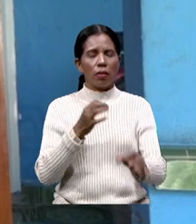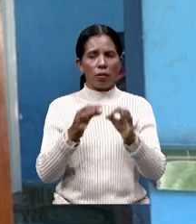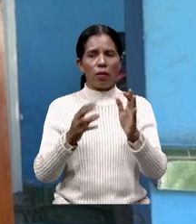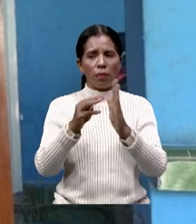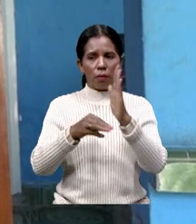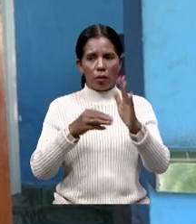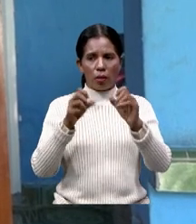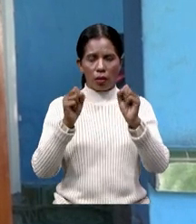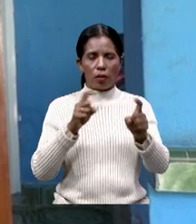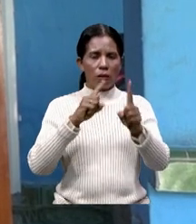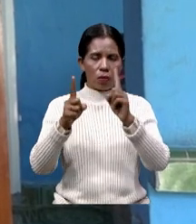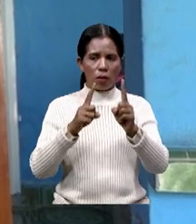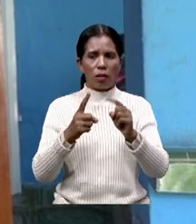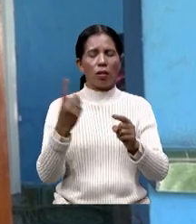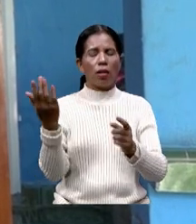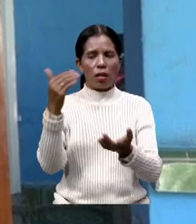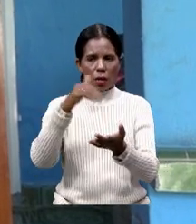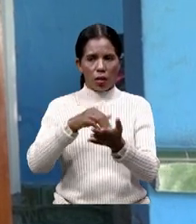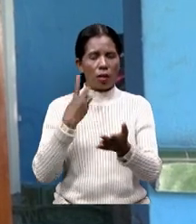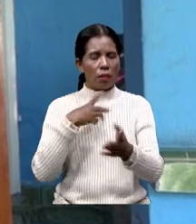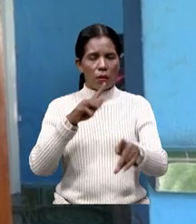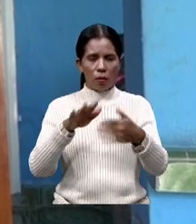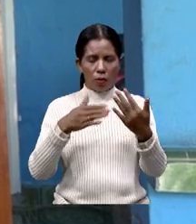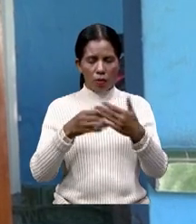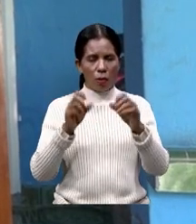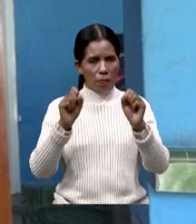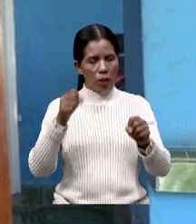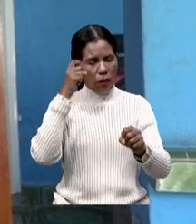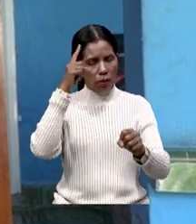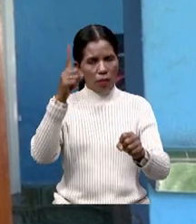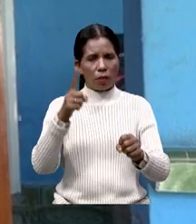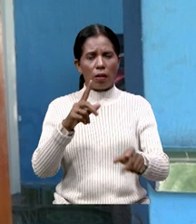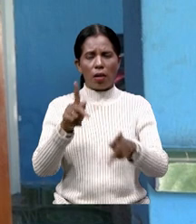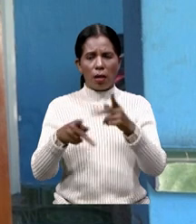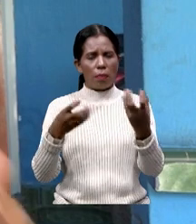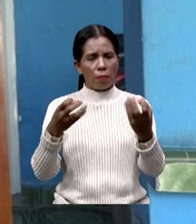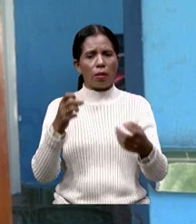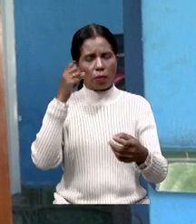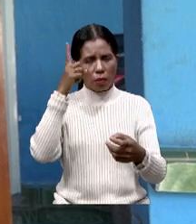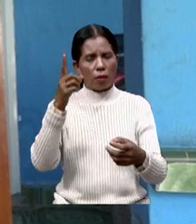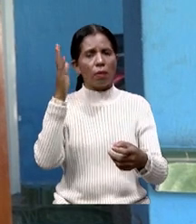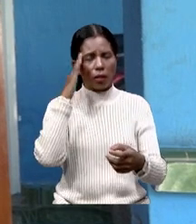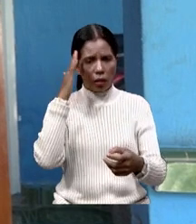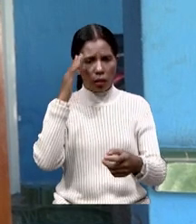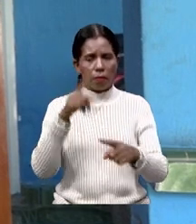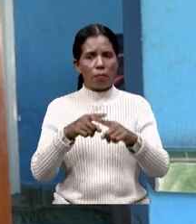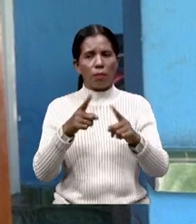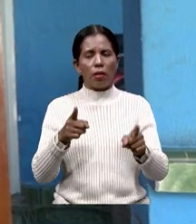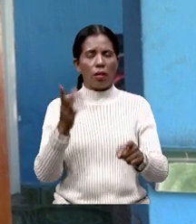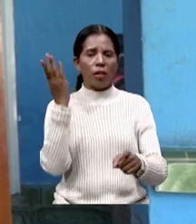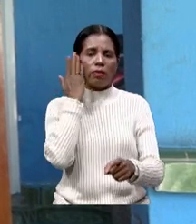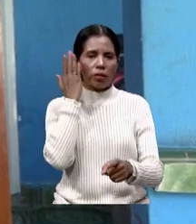tegi olia tebete fali para ami populasaun bel komprene la be populasaun ne balu atene la balu al fin